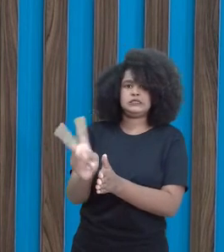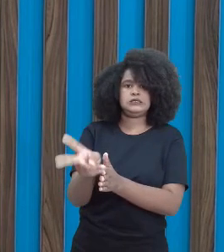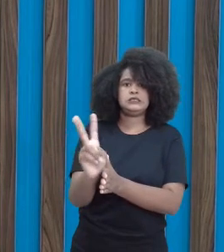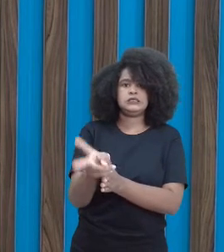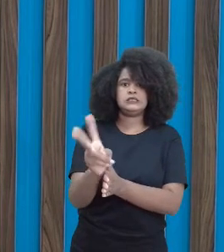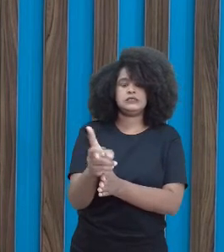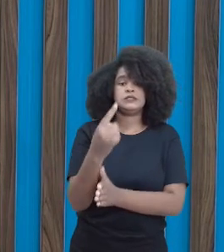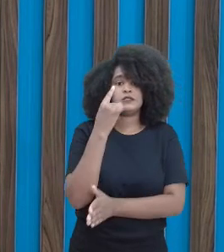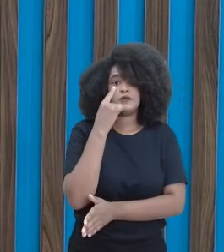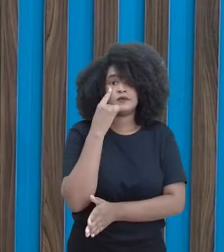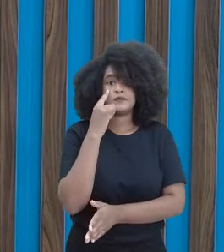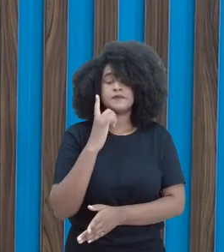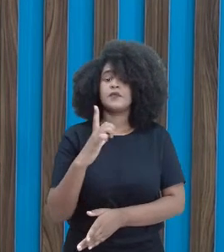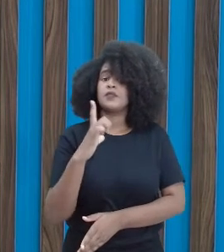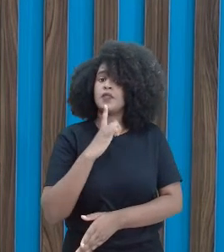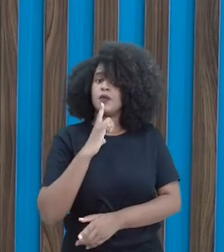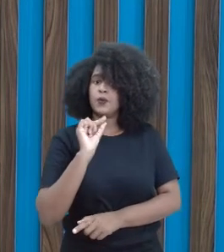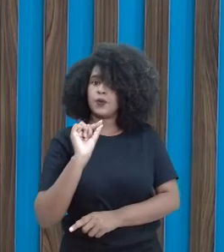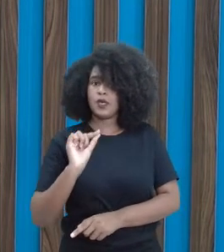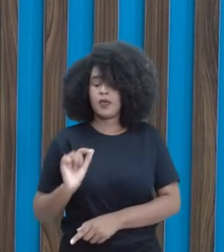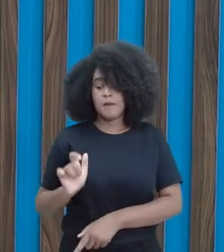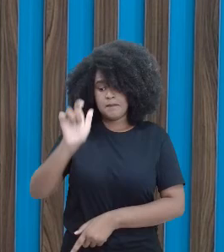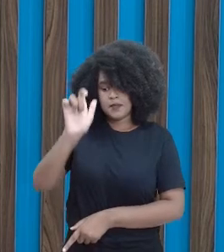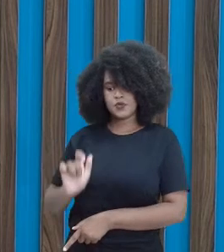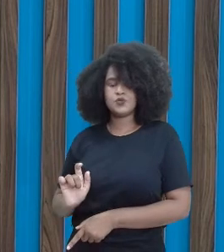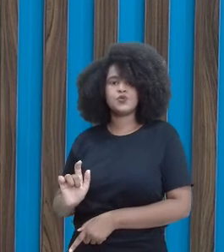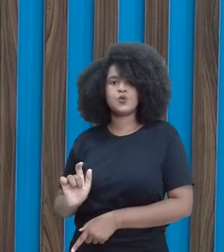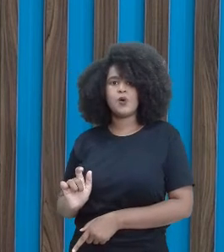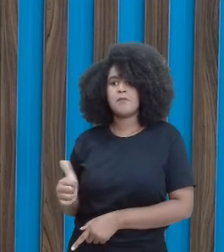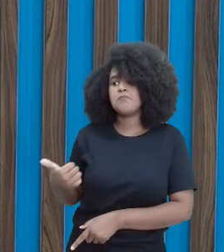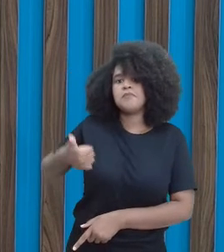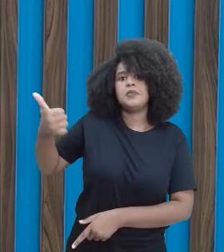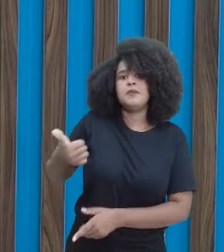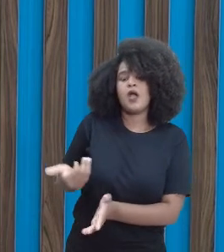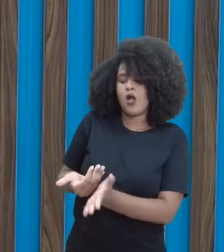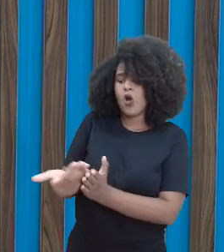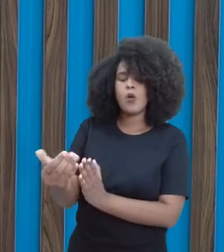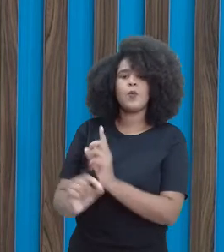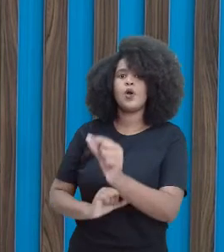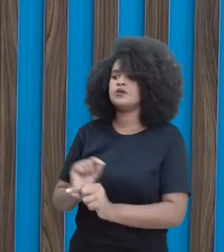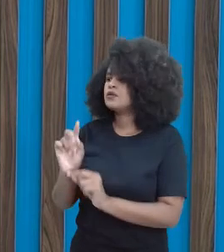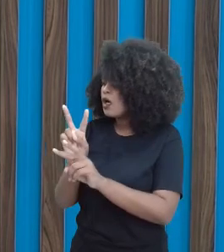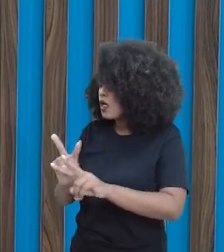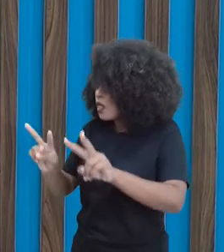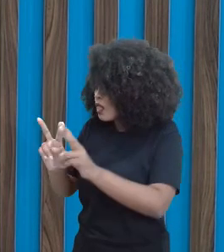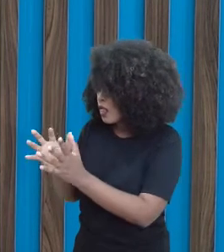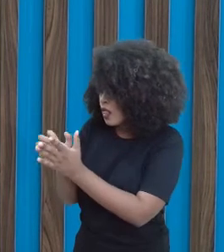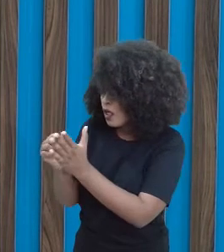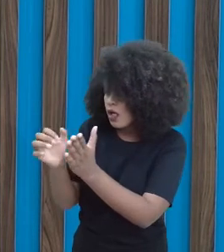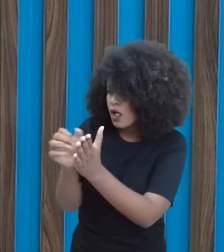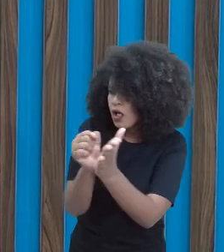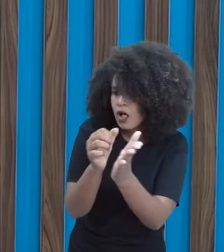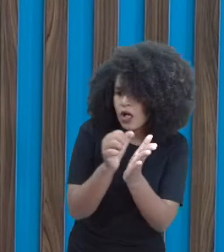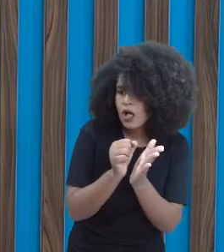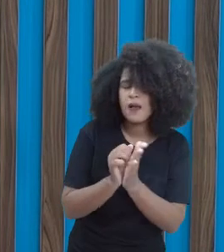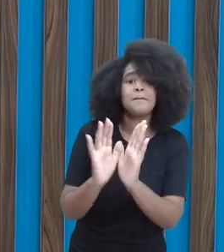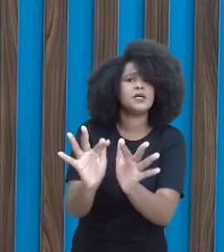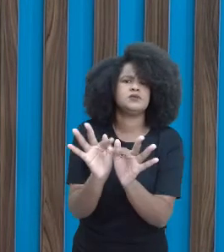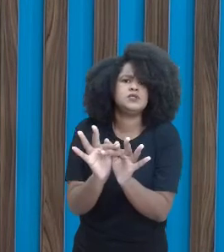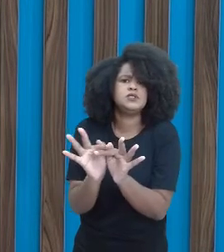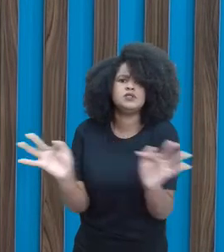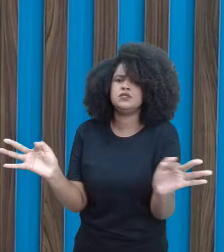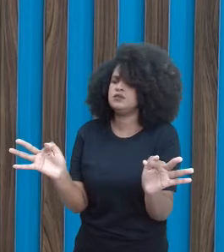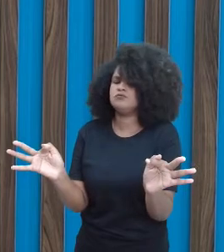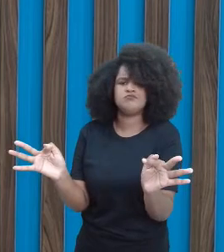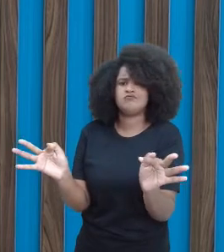que existe um primeiro que começa já a fazer os registros, um registro ainda muito primário, muito